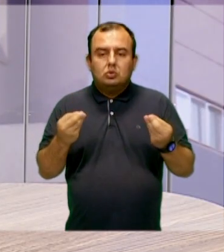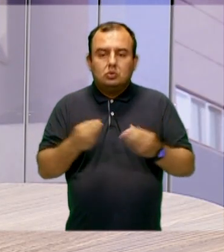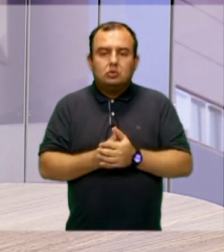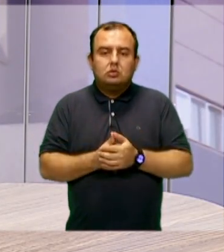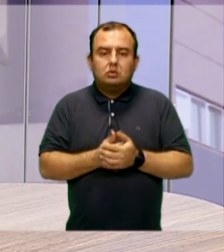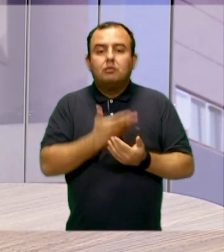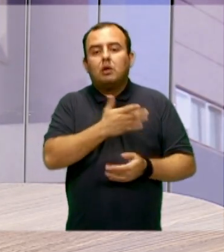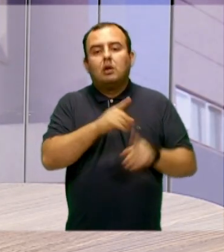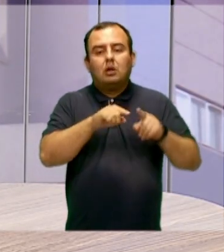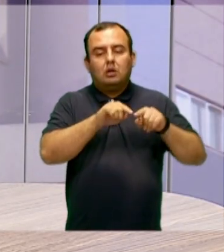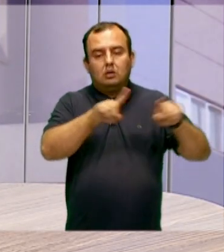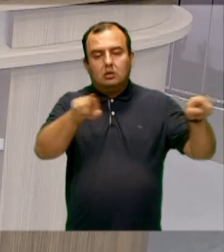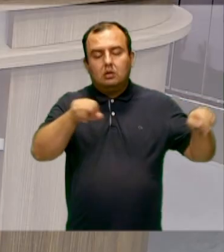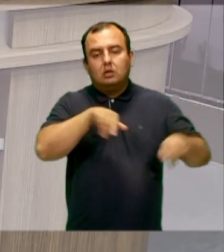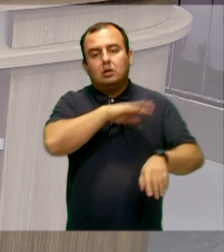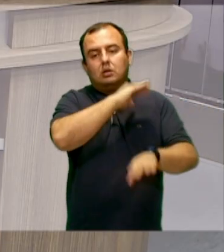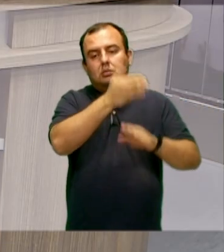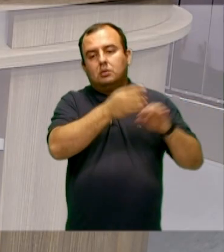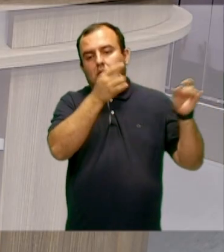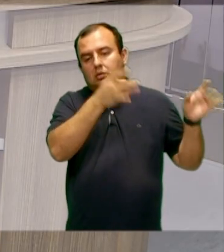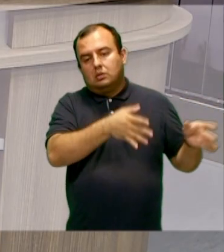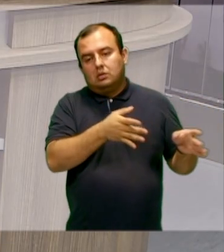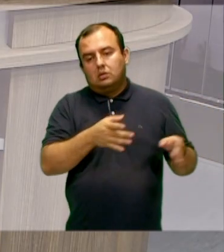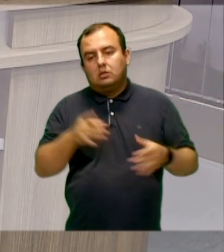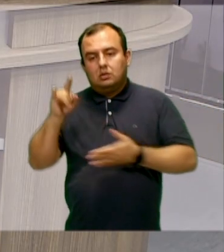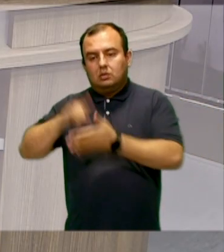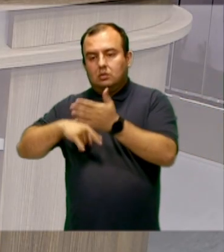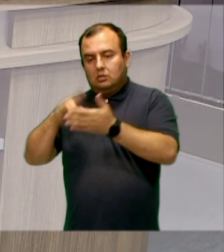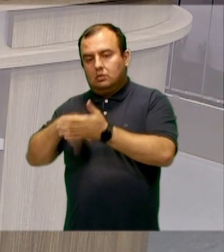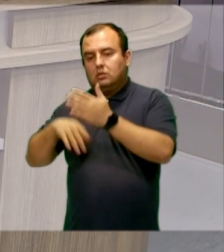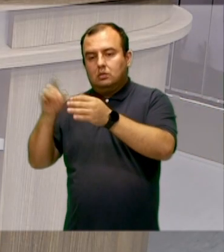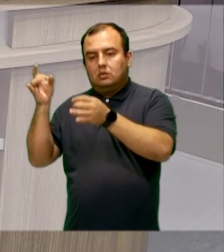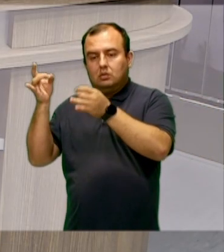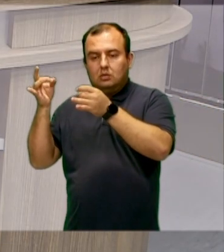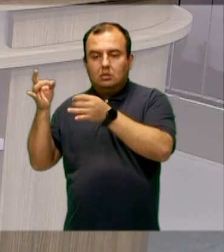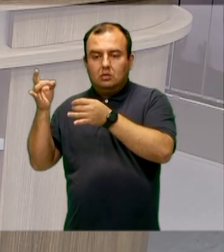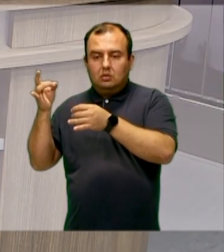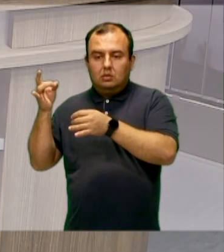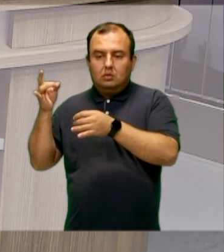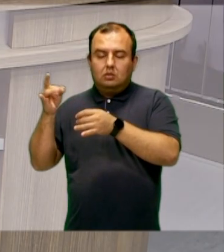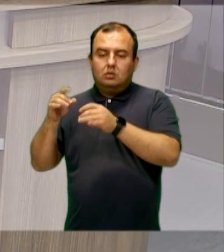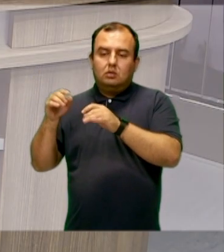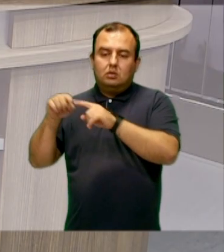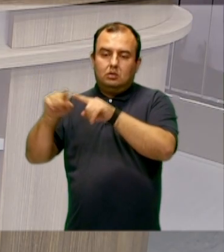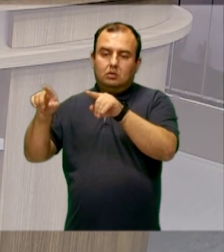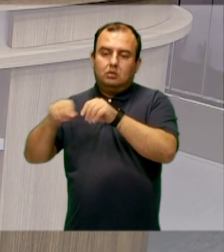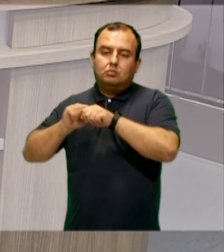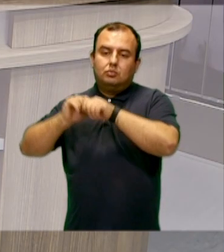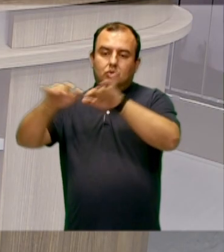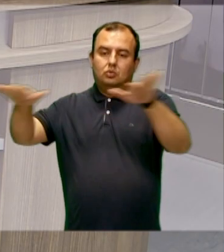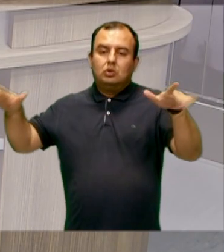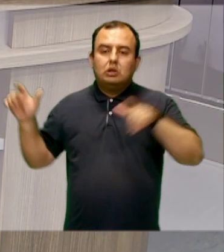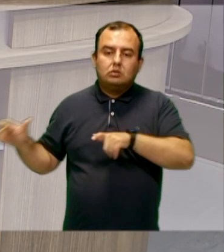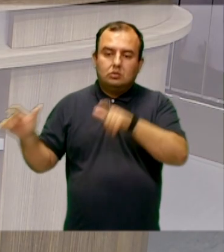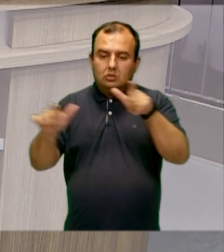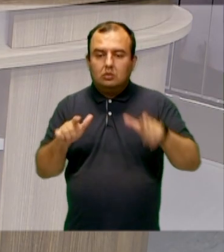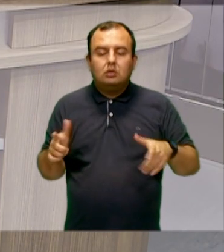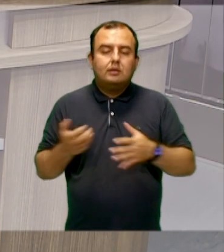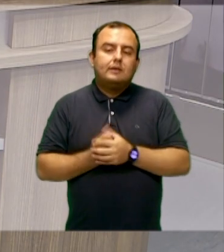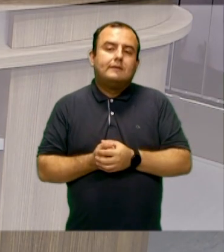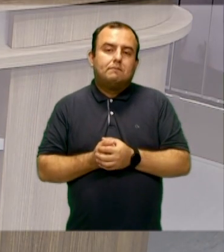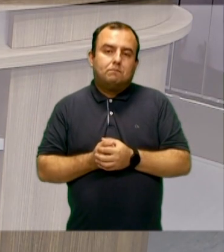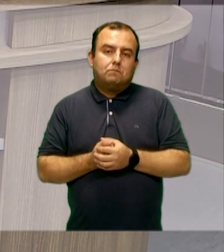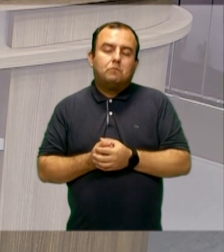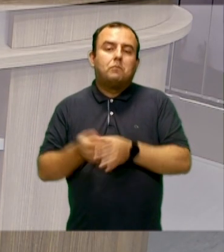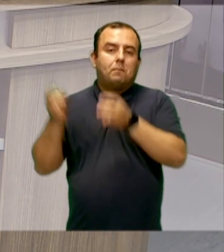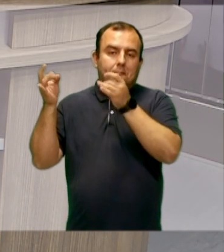lá no galpão largado. Questão de documentos, está no galpão, não está nem no galpão isso, está espalhado em vários locais. Então,